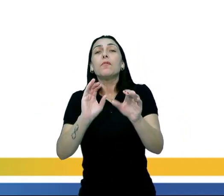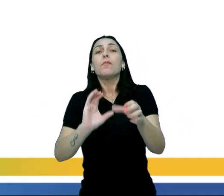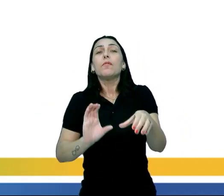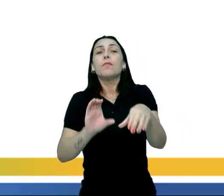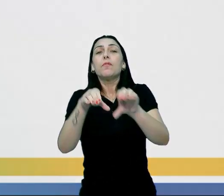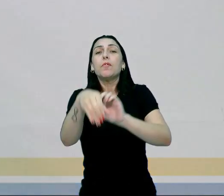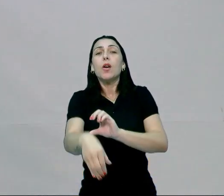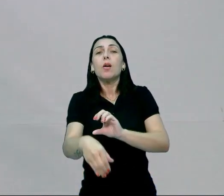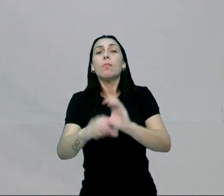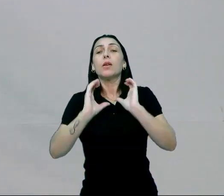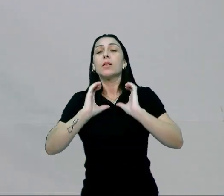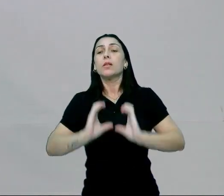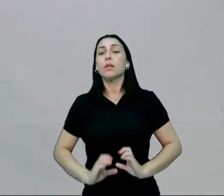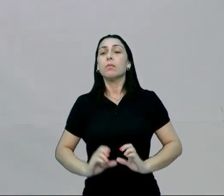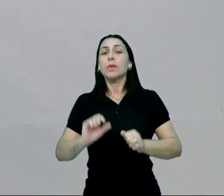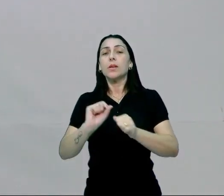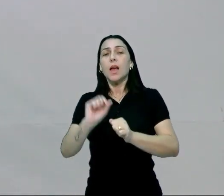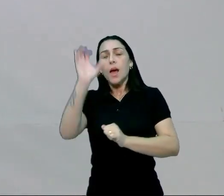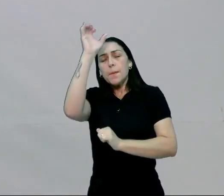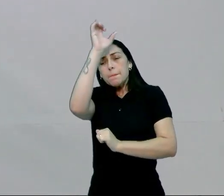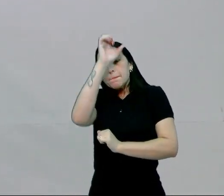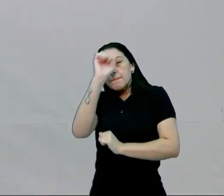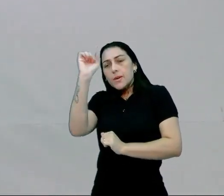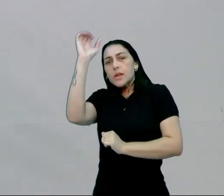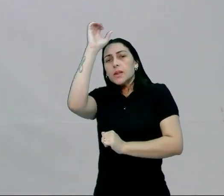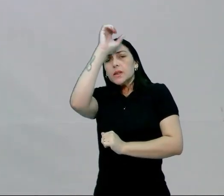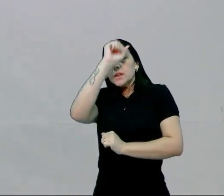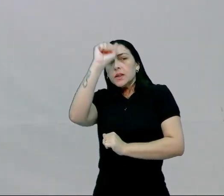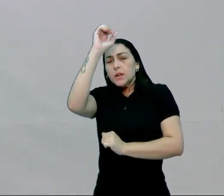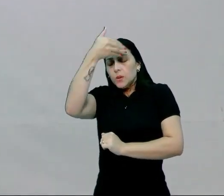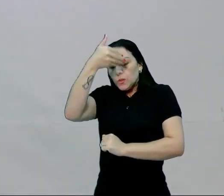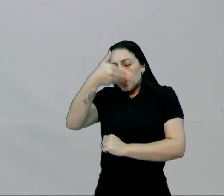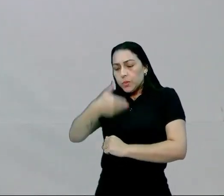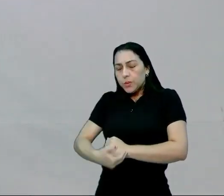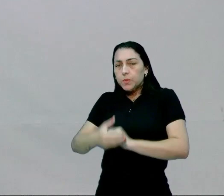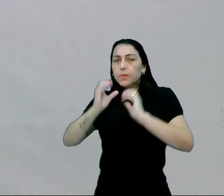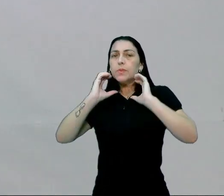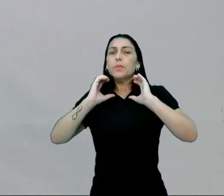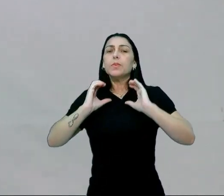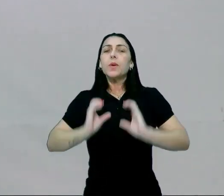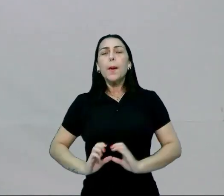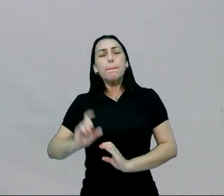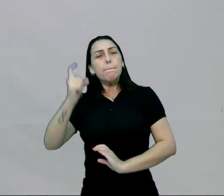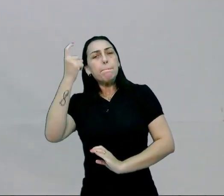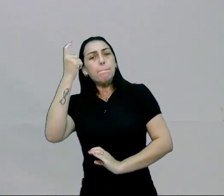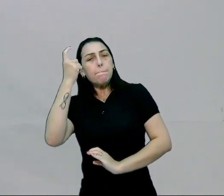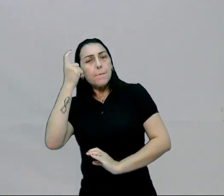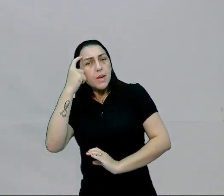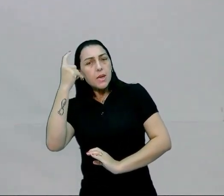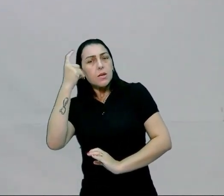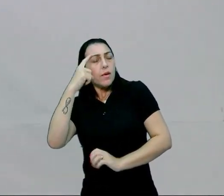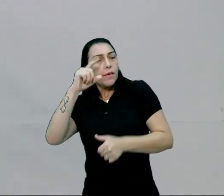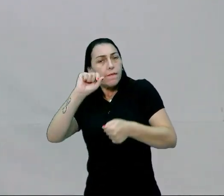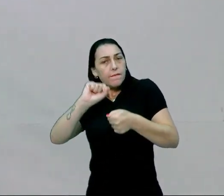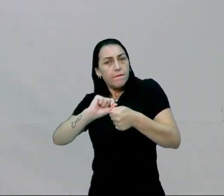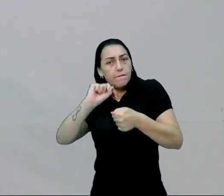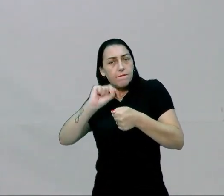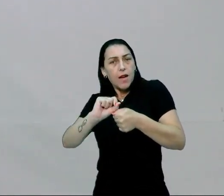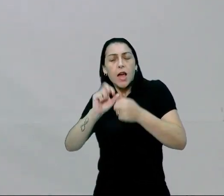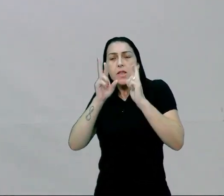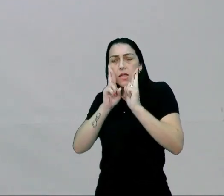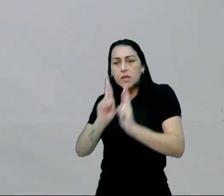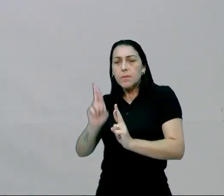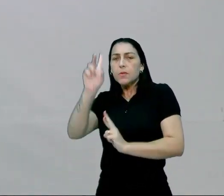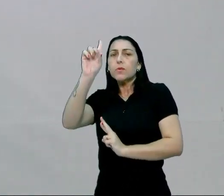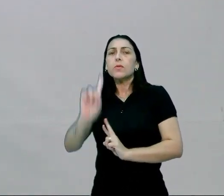da cidadania, exercício da cidadania, ser um ser pensante, atuante, que respeita